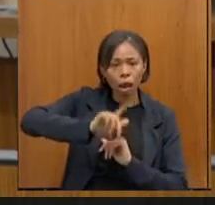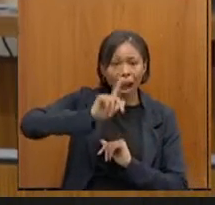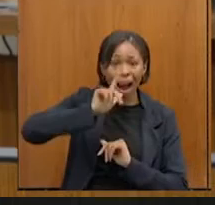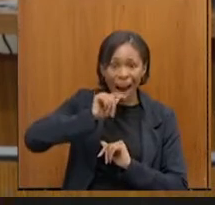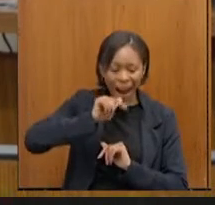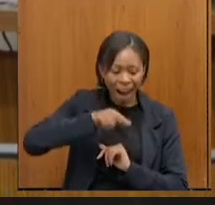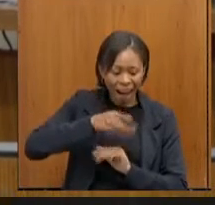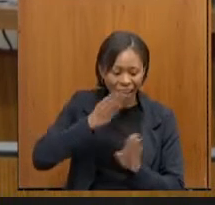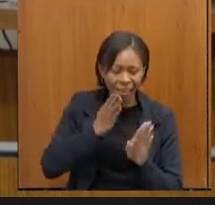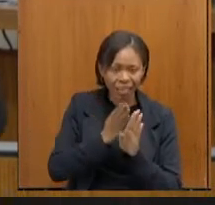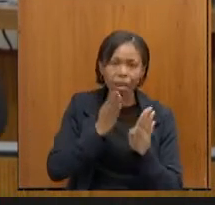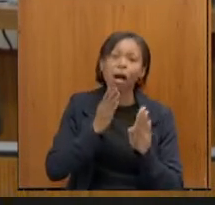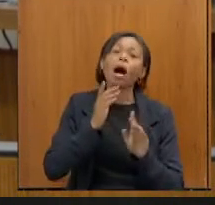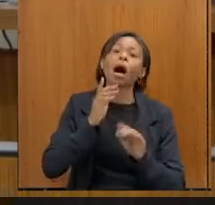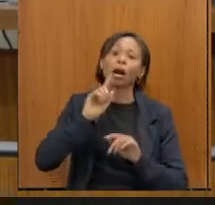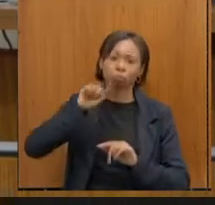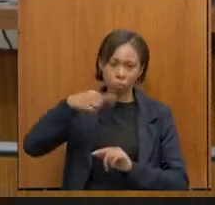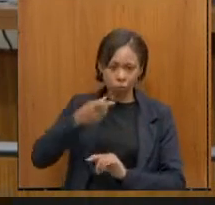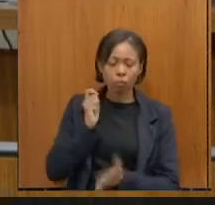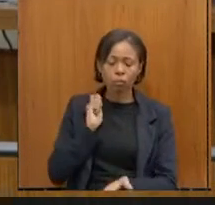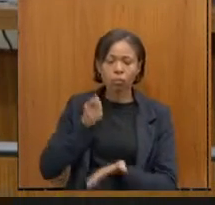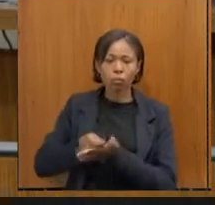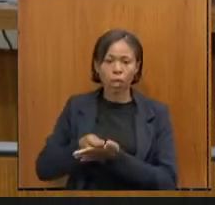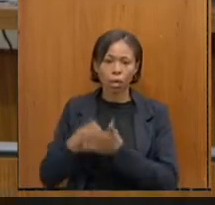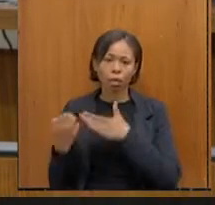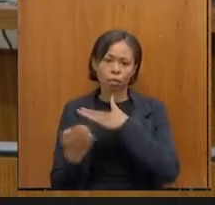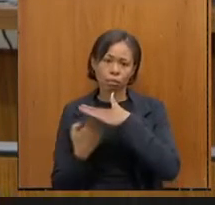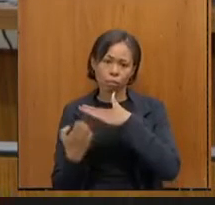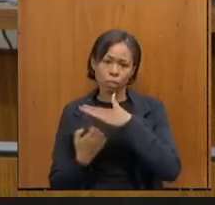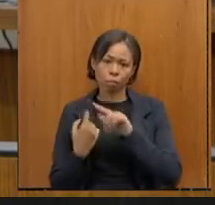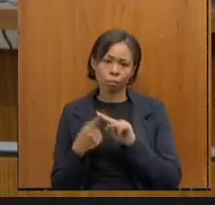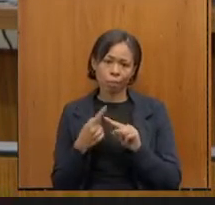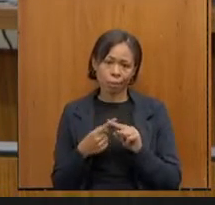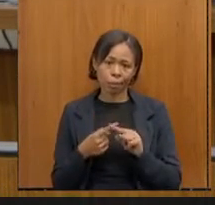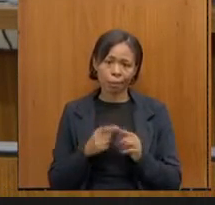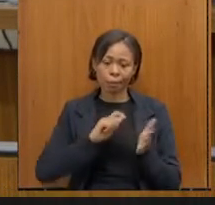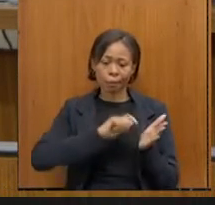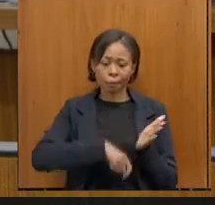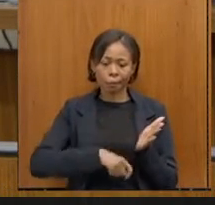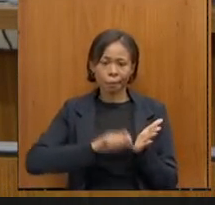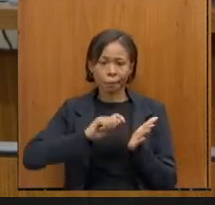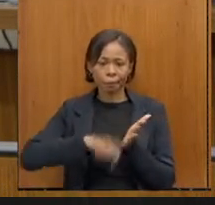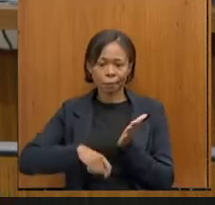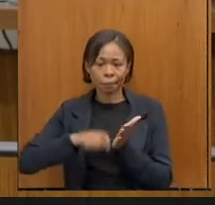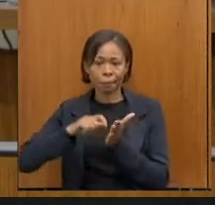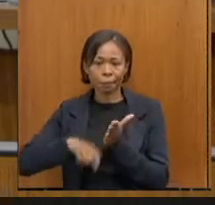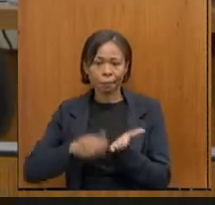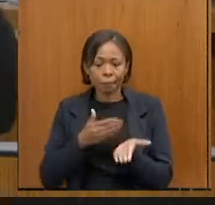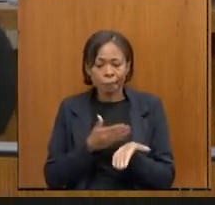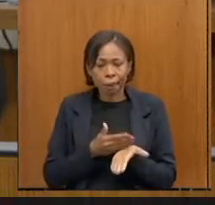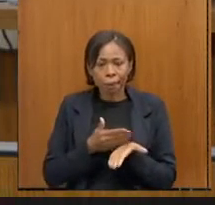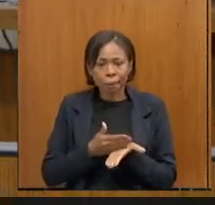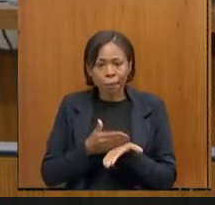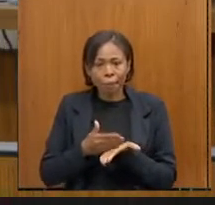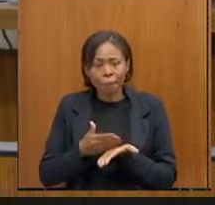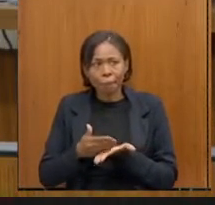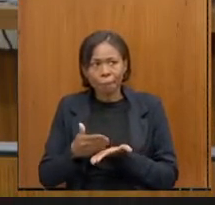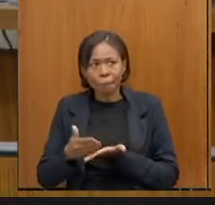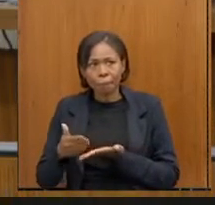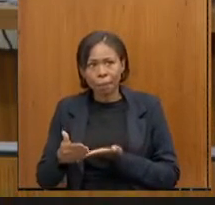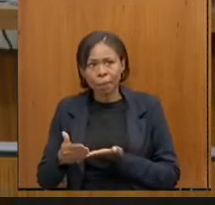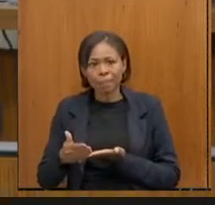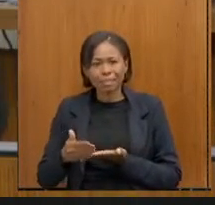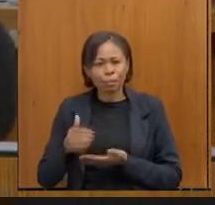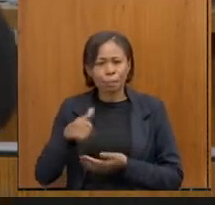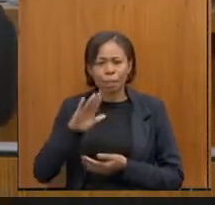o processo vai ser pago por quê de contratações picadas nós temos no idn mais de 1 bi de